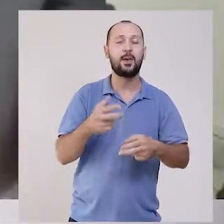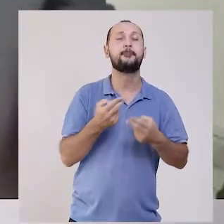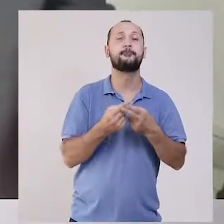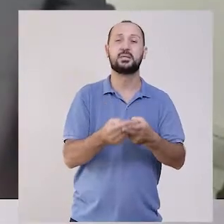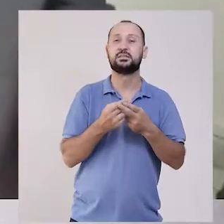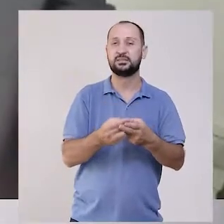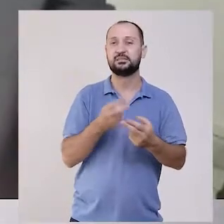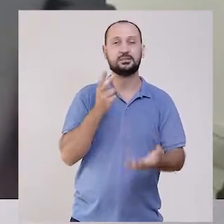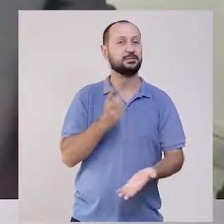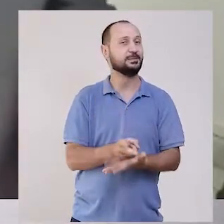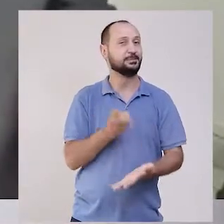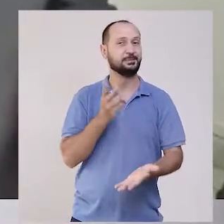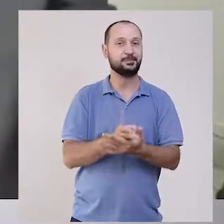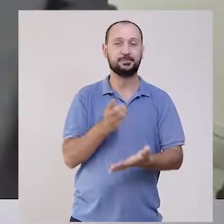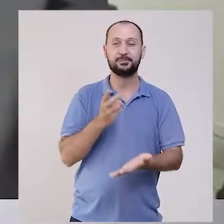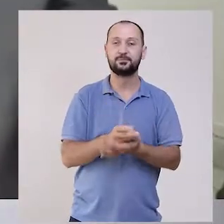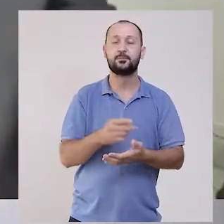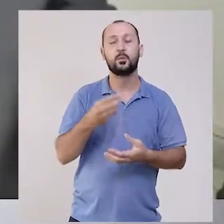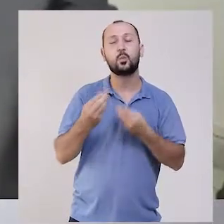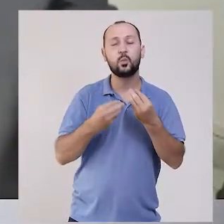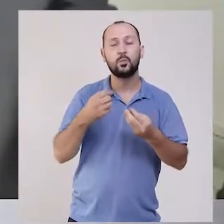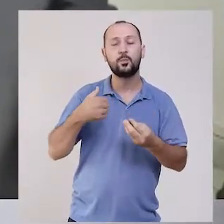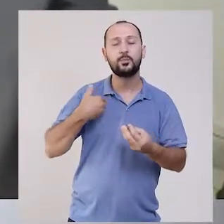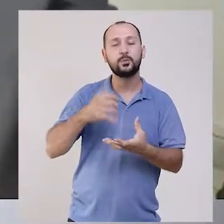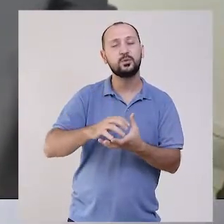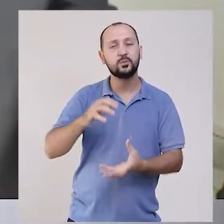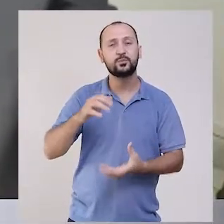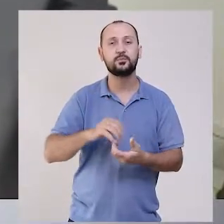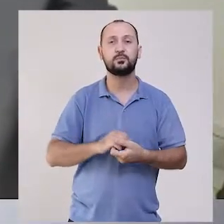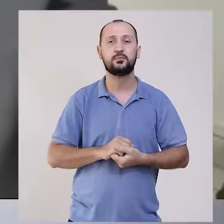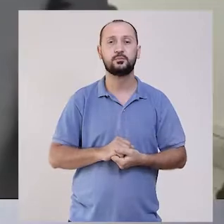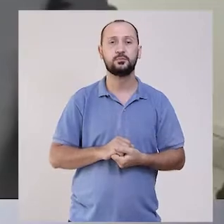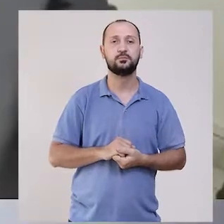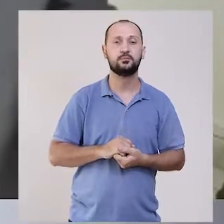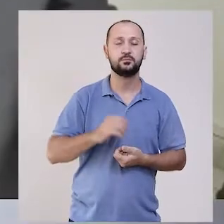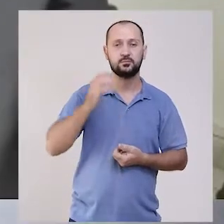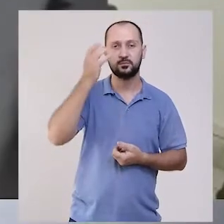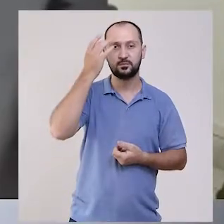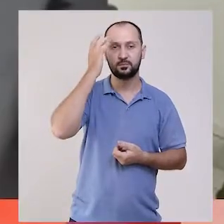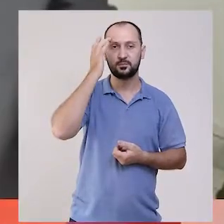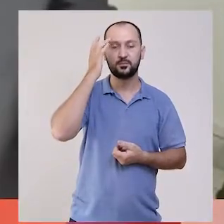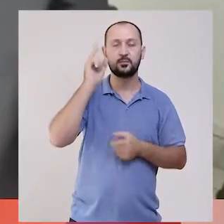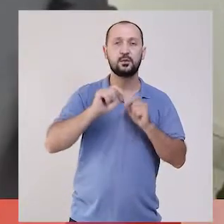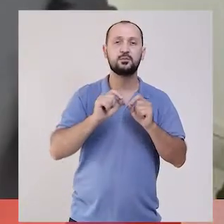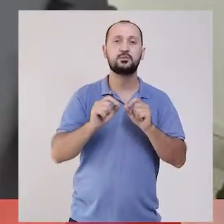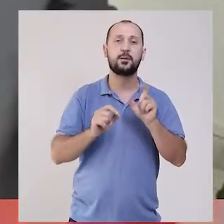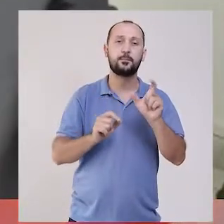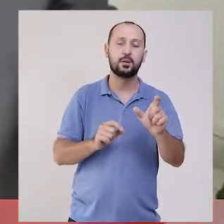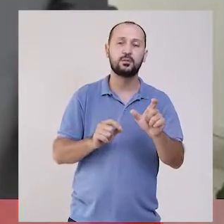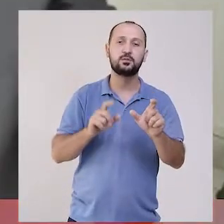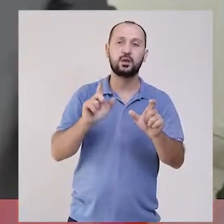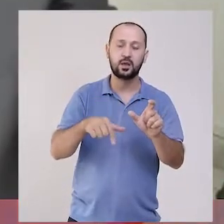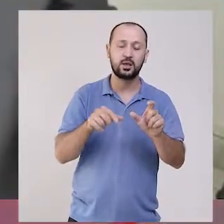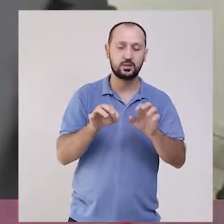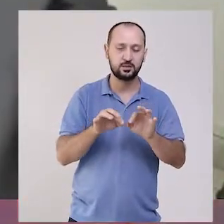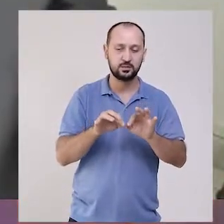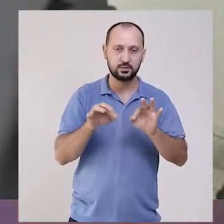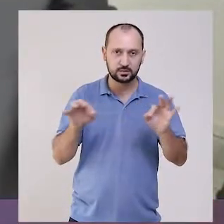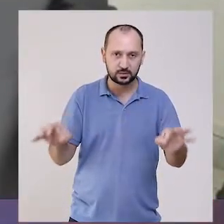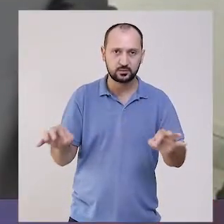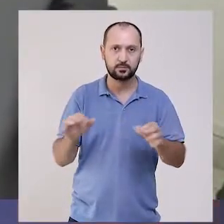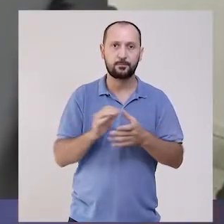de paciência constante, né? Imagina para os idosos que... Eu acho assim, a palavra certa é